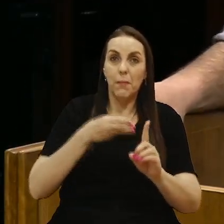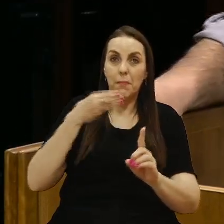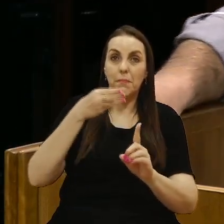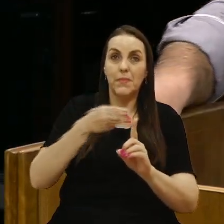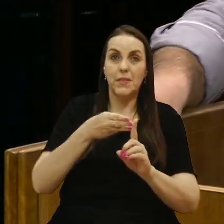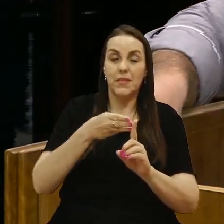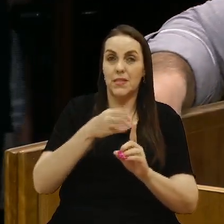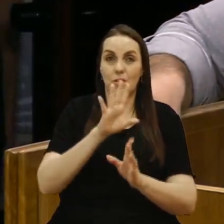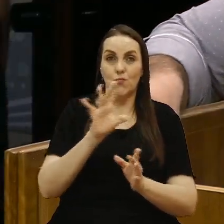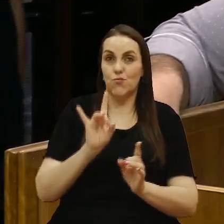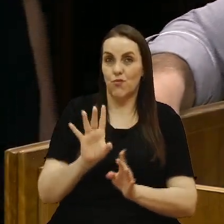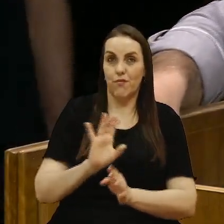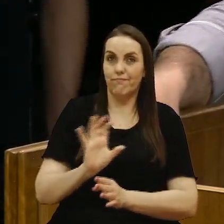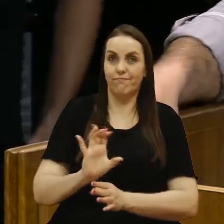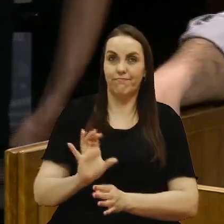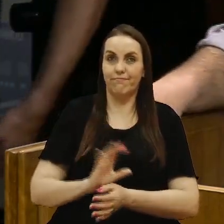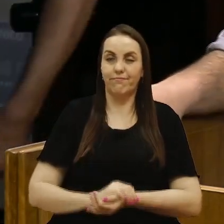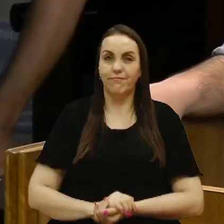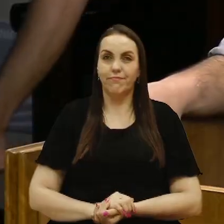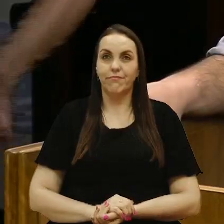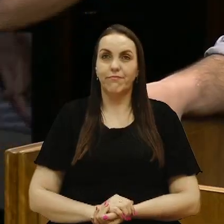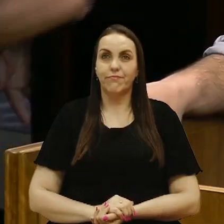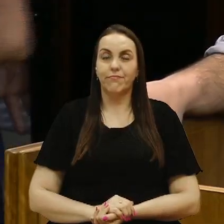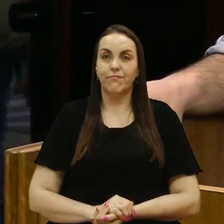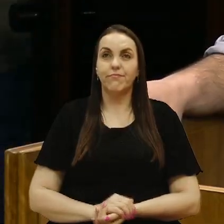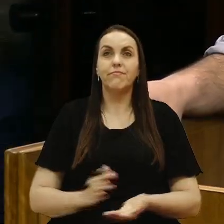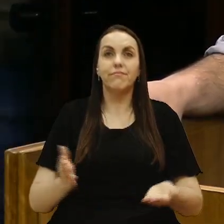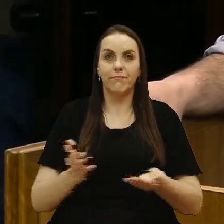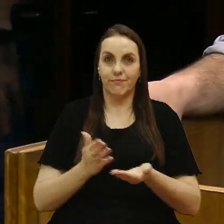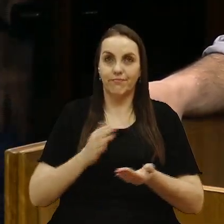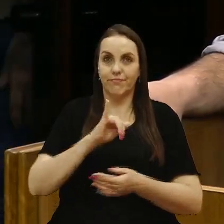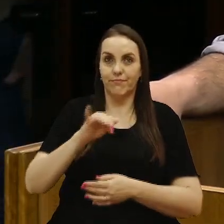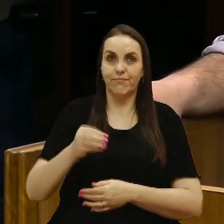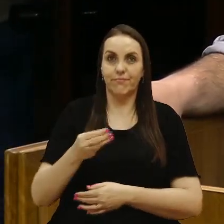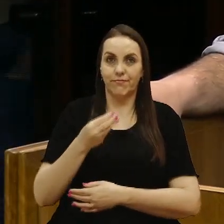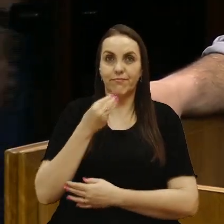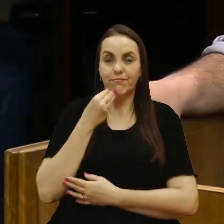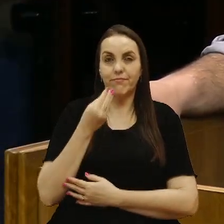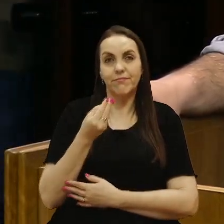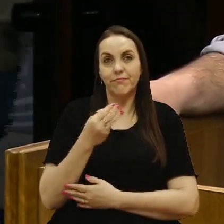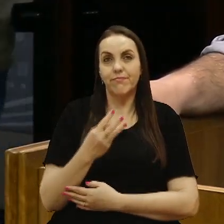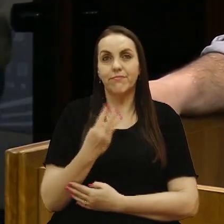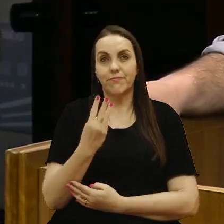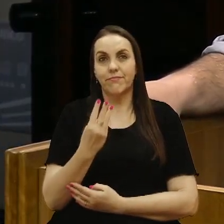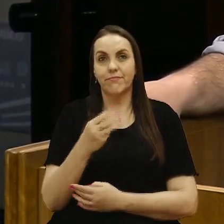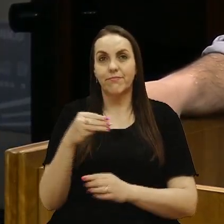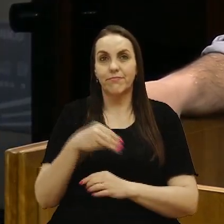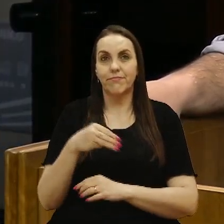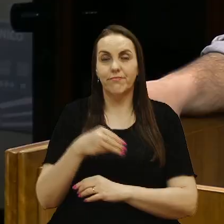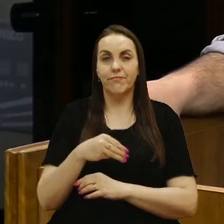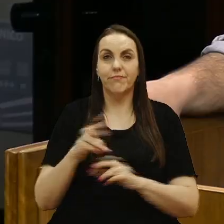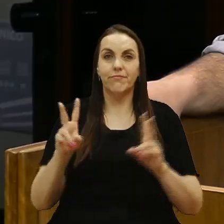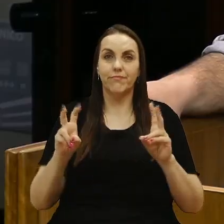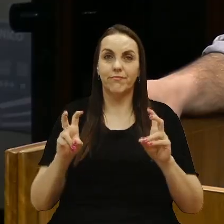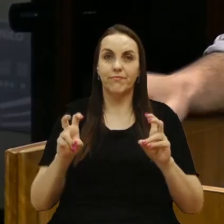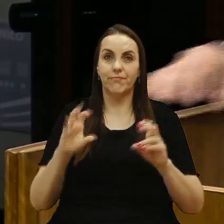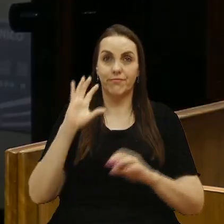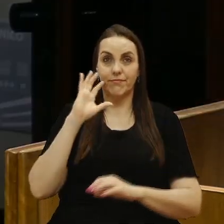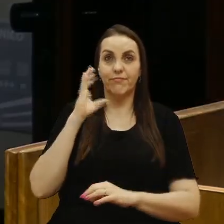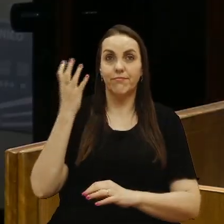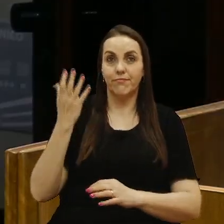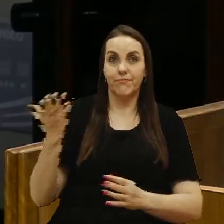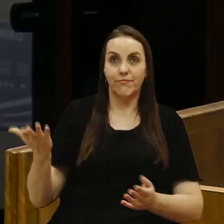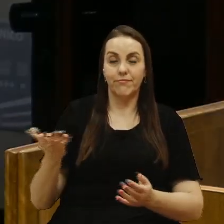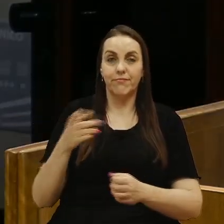principal. E aqui, agora, aproveitar os 3 minutos para comentar os acontecimentos do